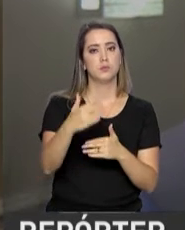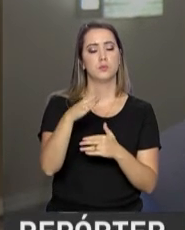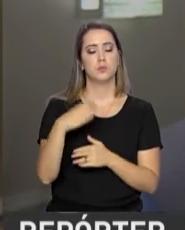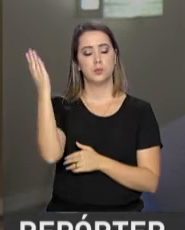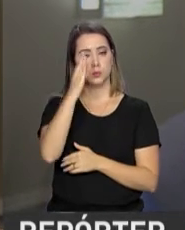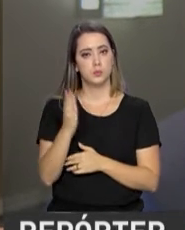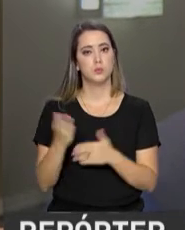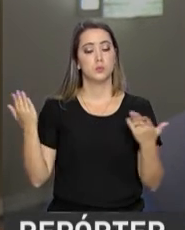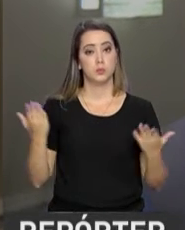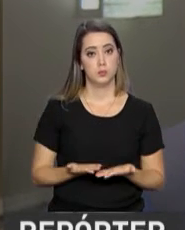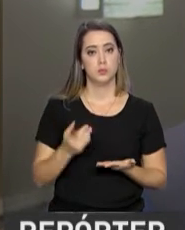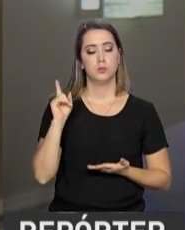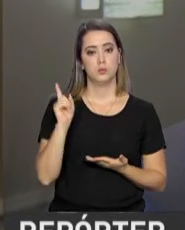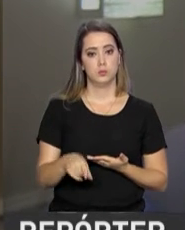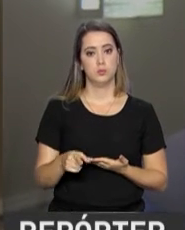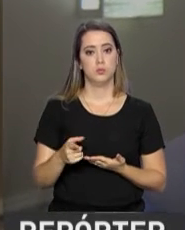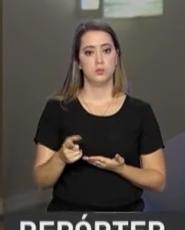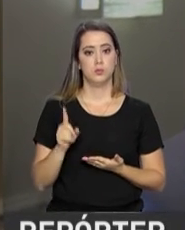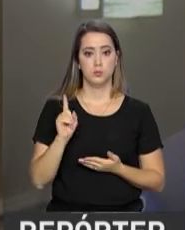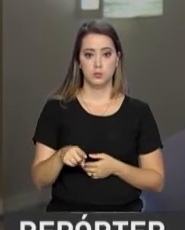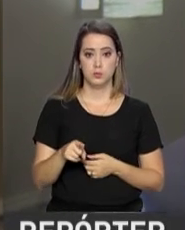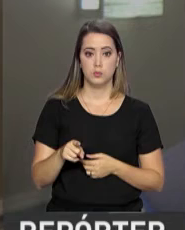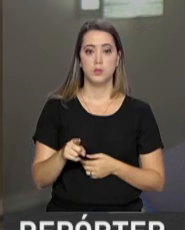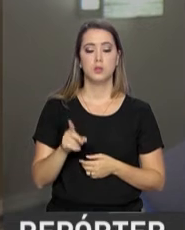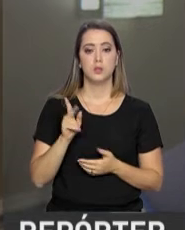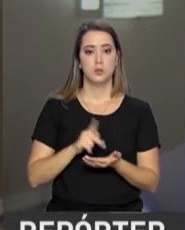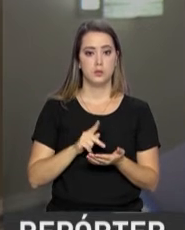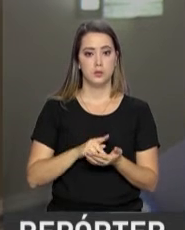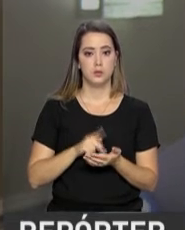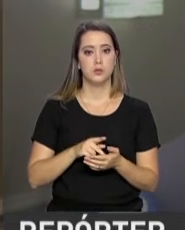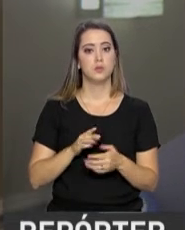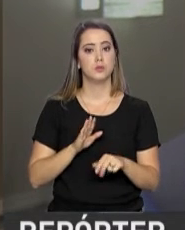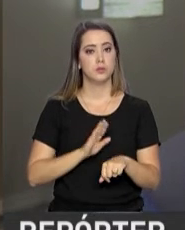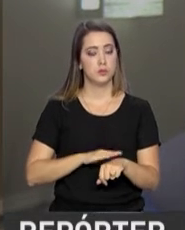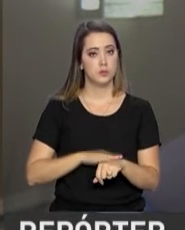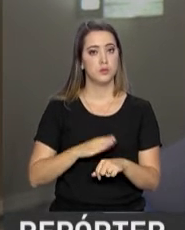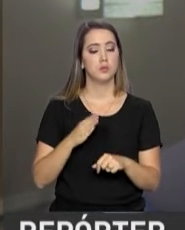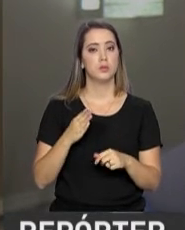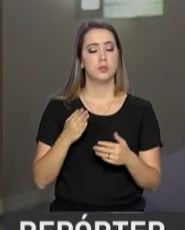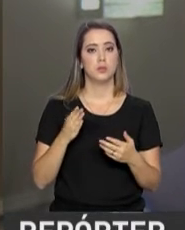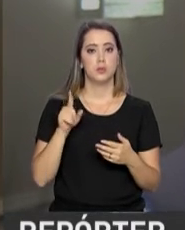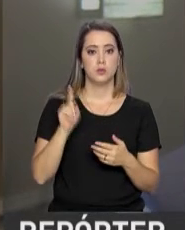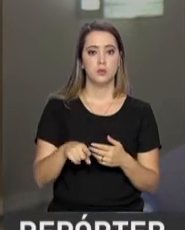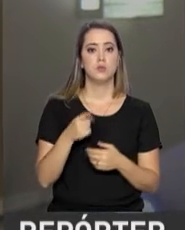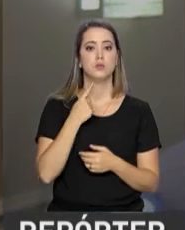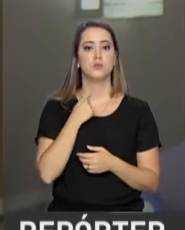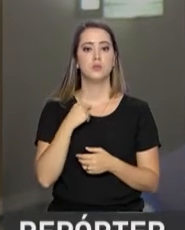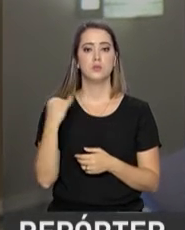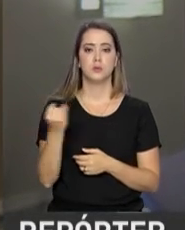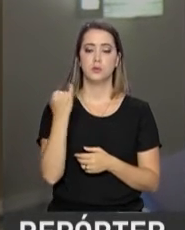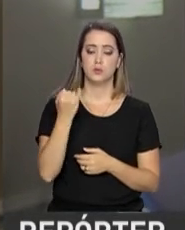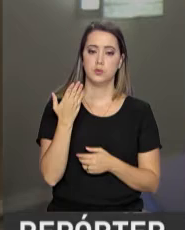o Brasil hoje é realmente um local onde existe um interesse muito